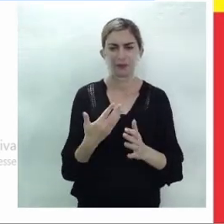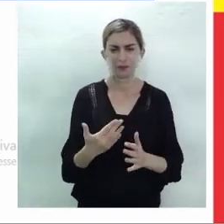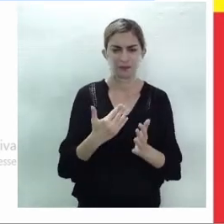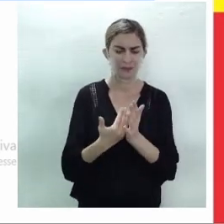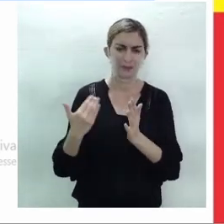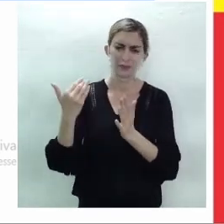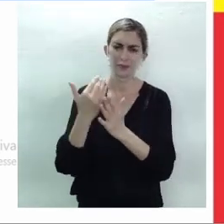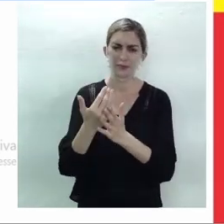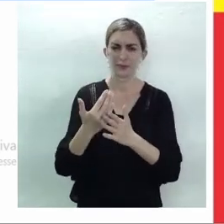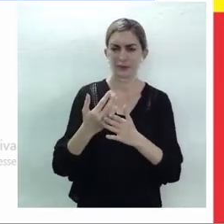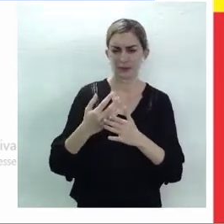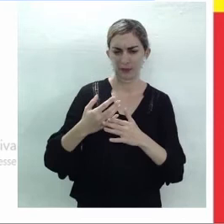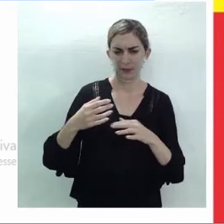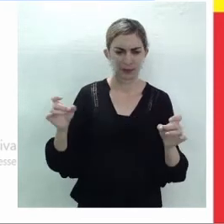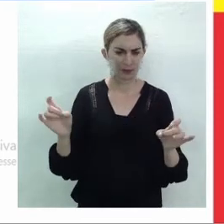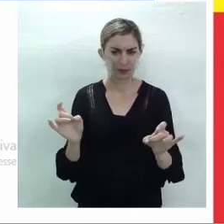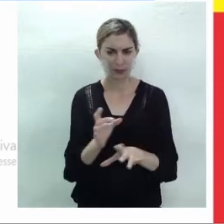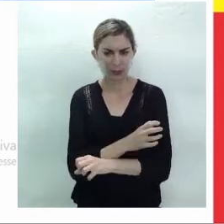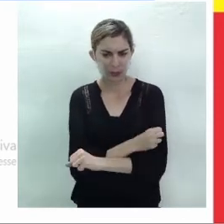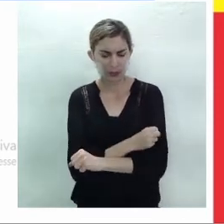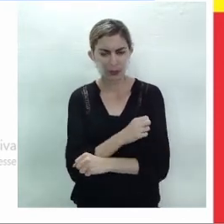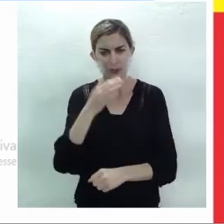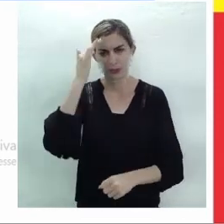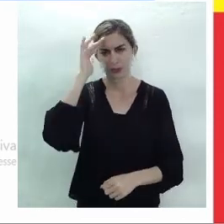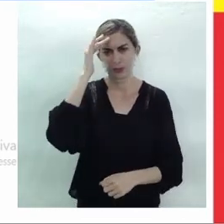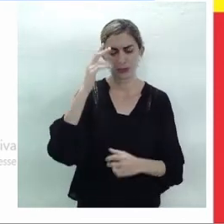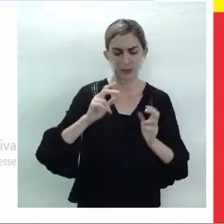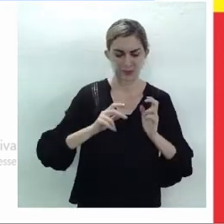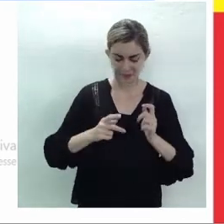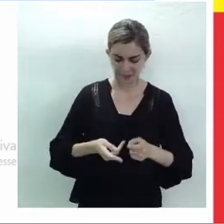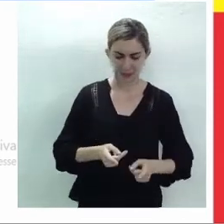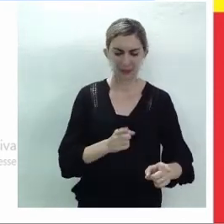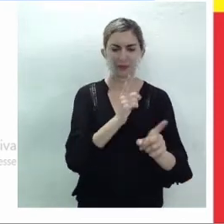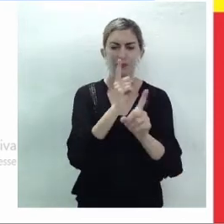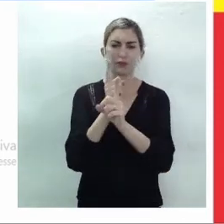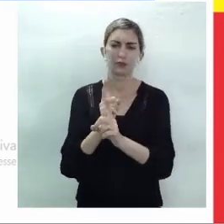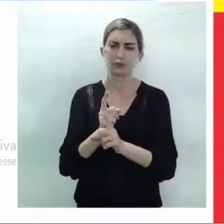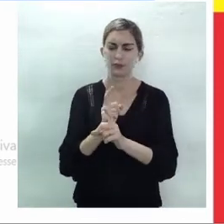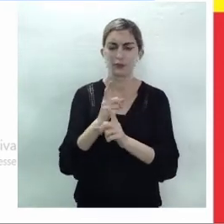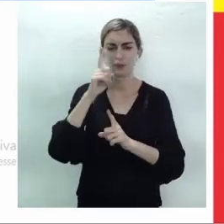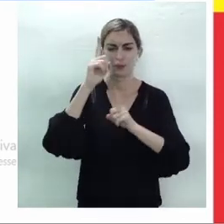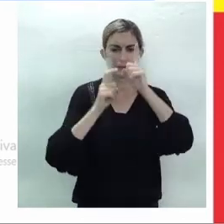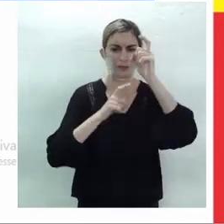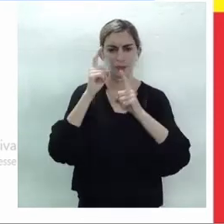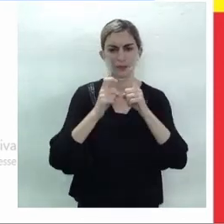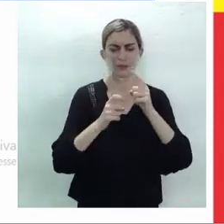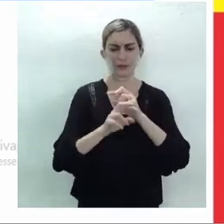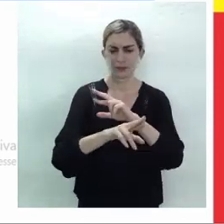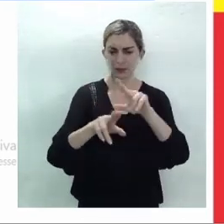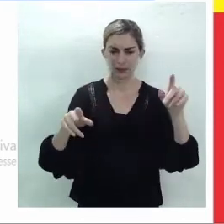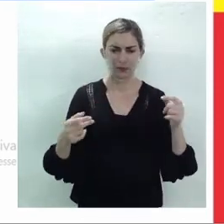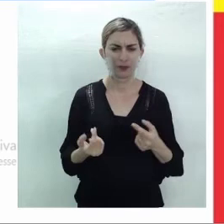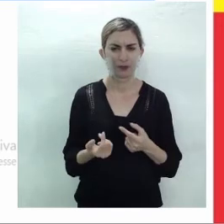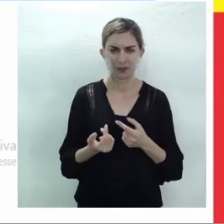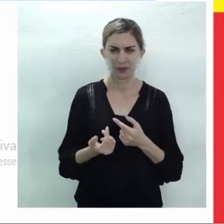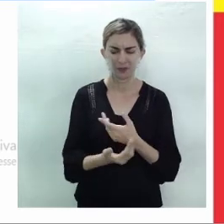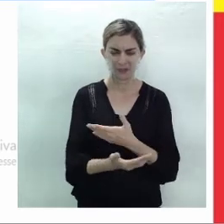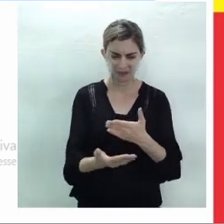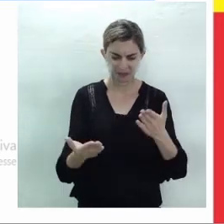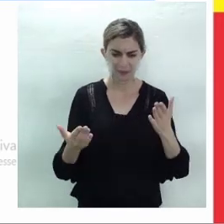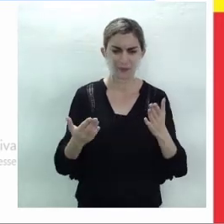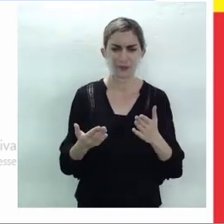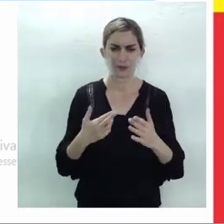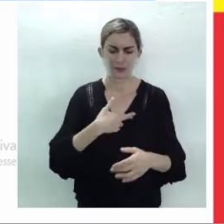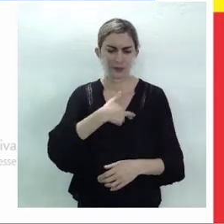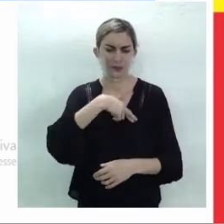do alcance da completa compreensão humana, ela encontrou uma expressão em diversas formas